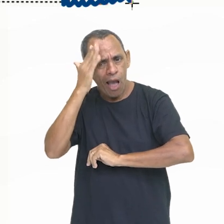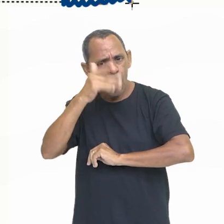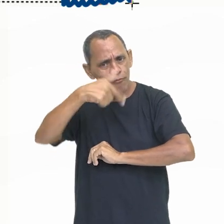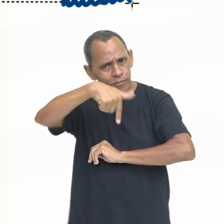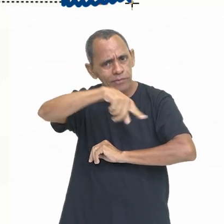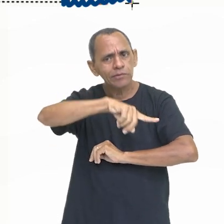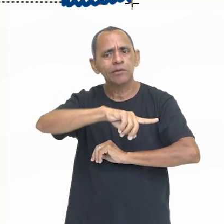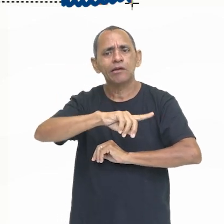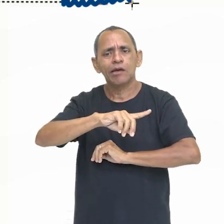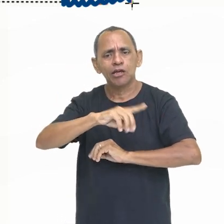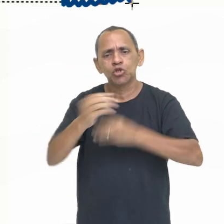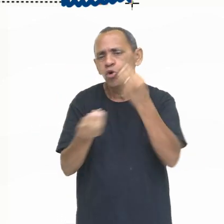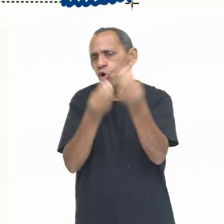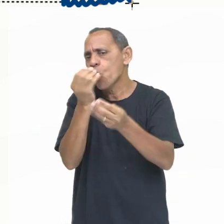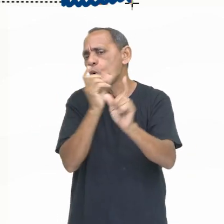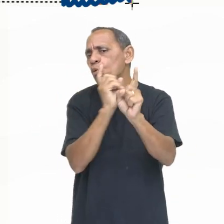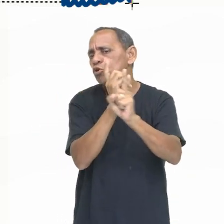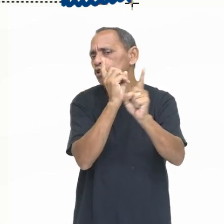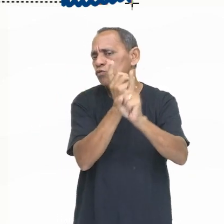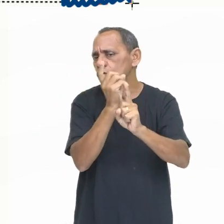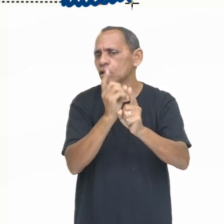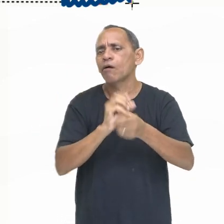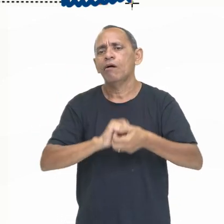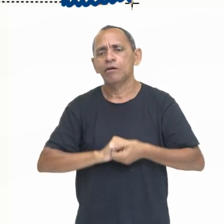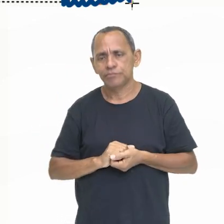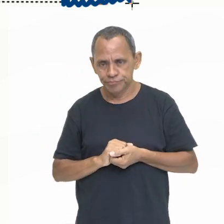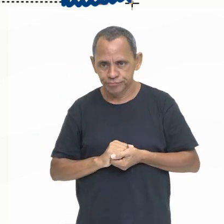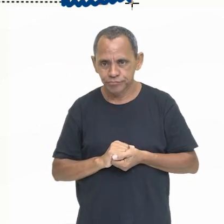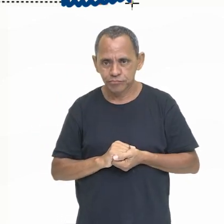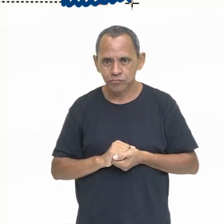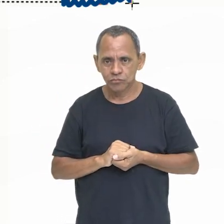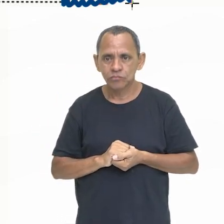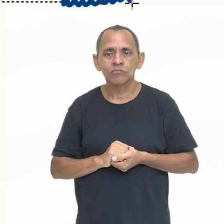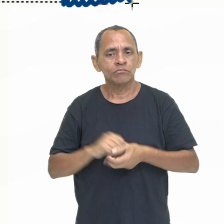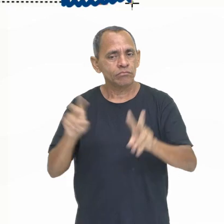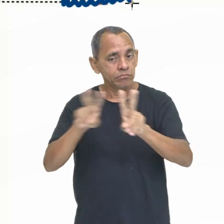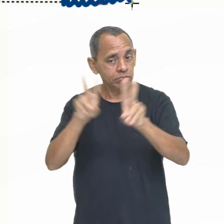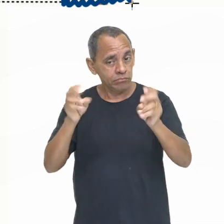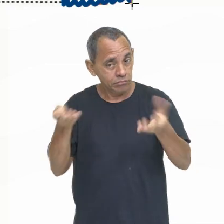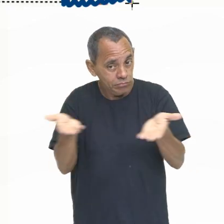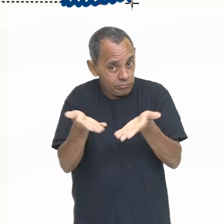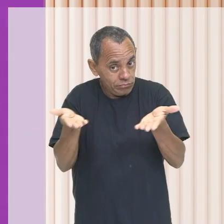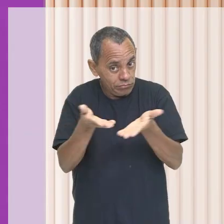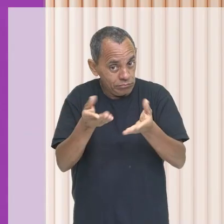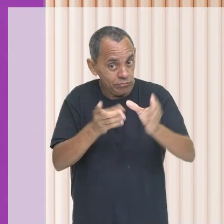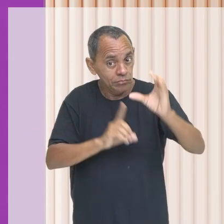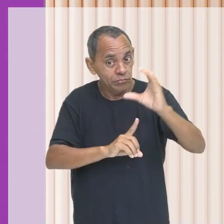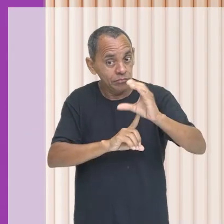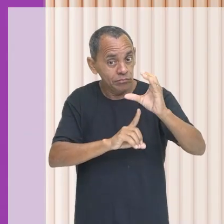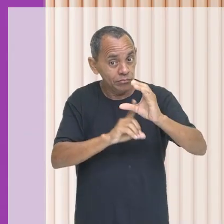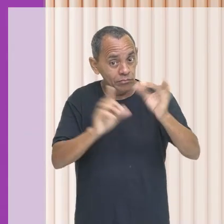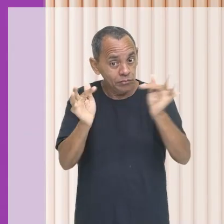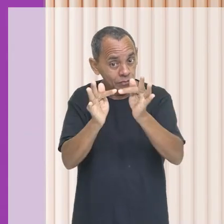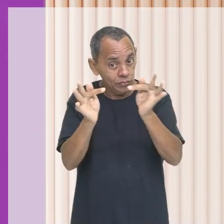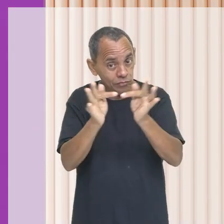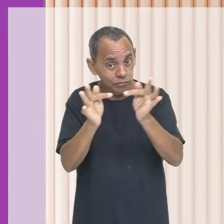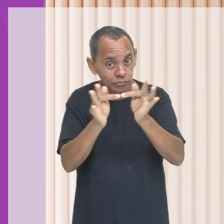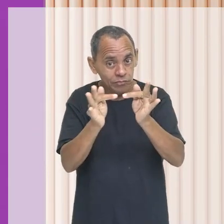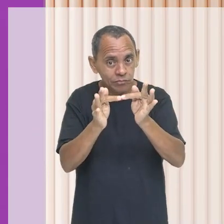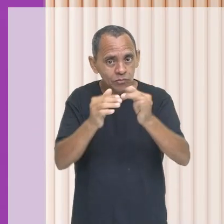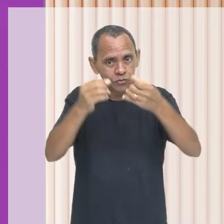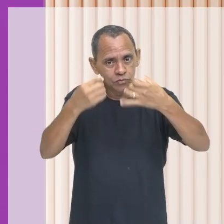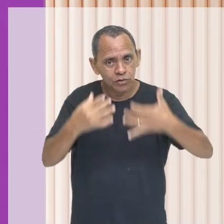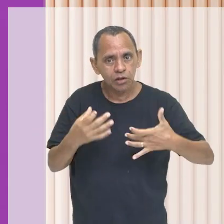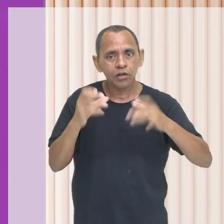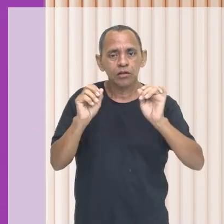é que a gente identifica aí, lembrando que como nós estamos tratando aqui do domínio da função, né, e nós estamos dizendo para